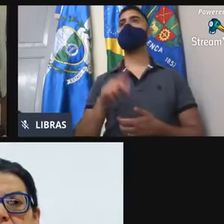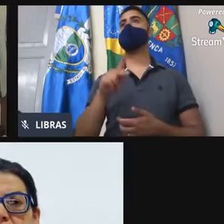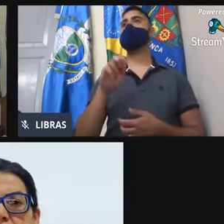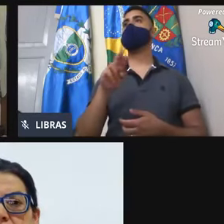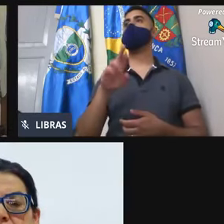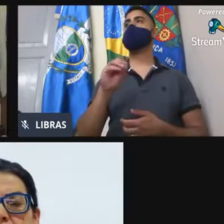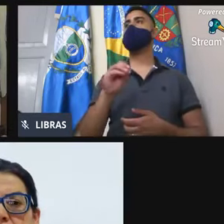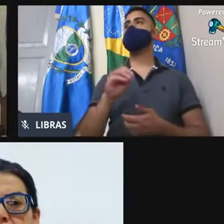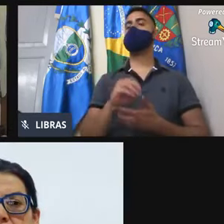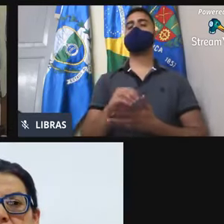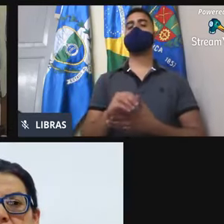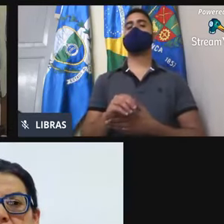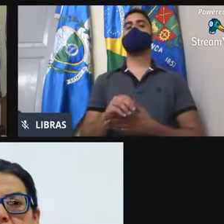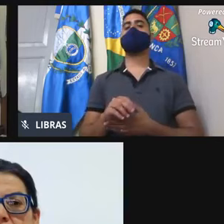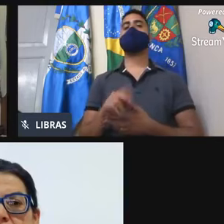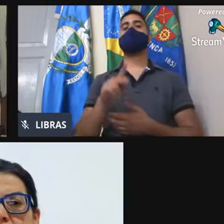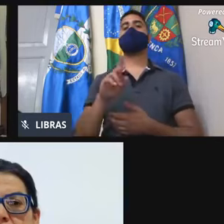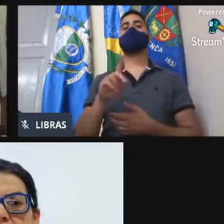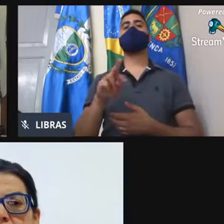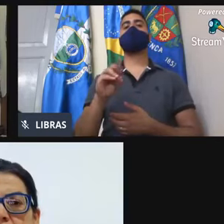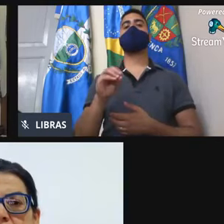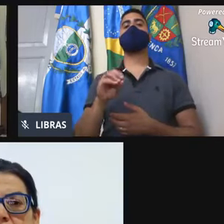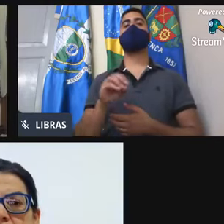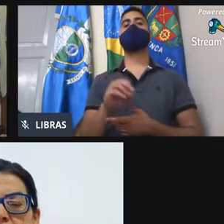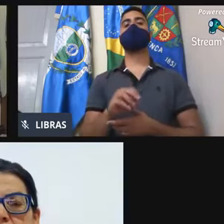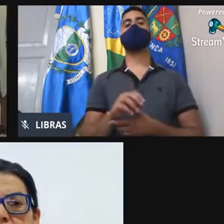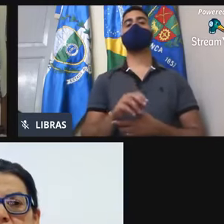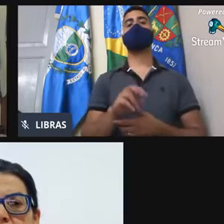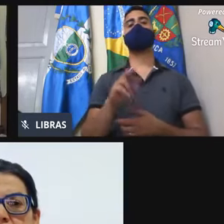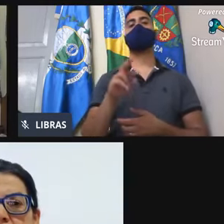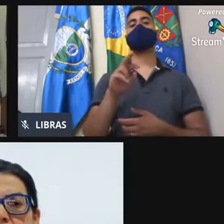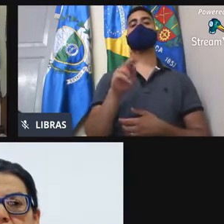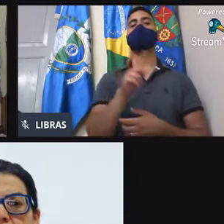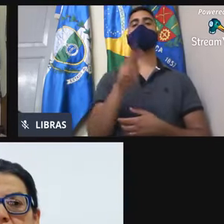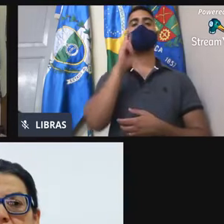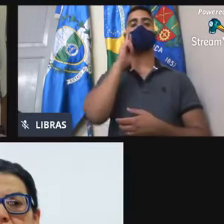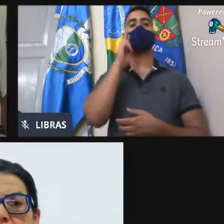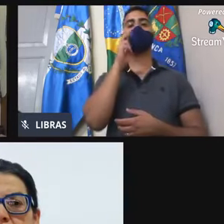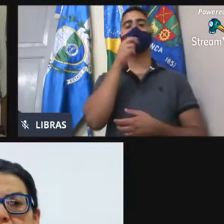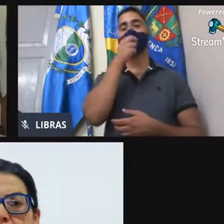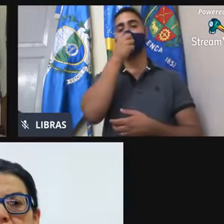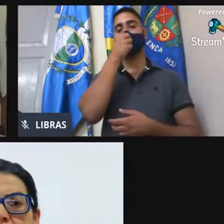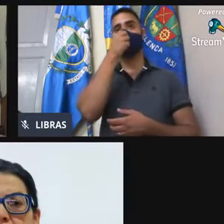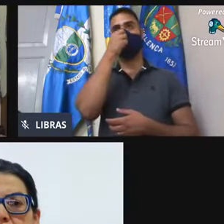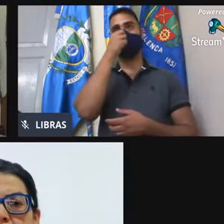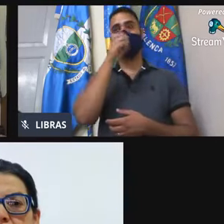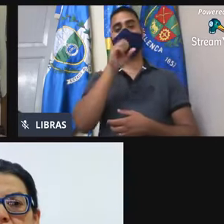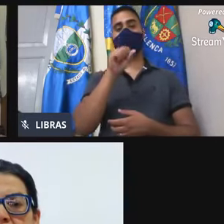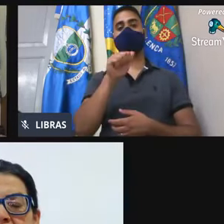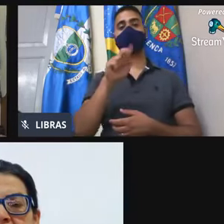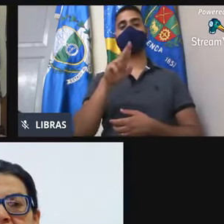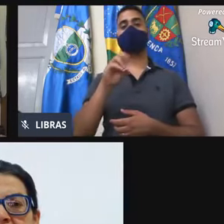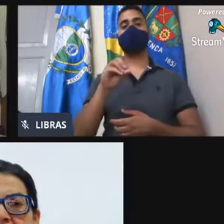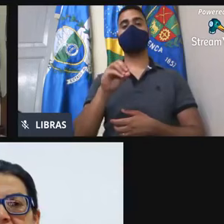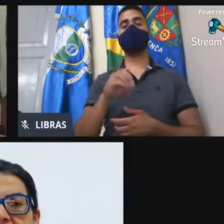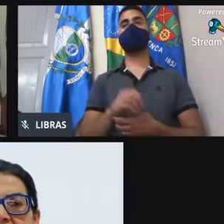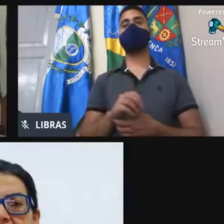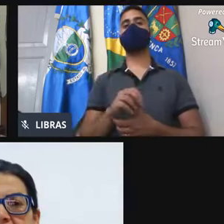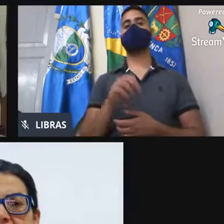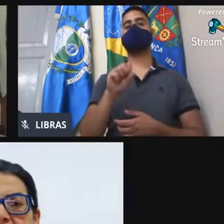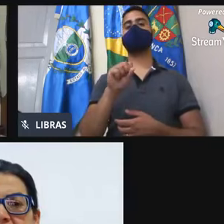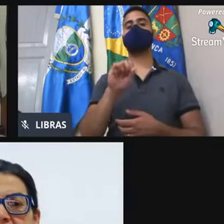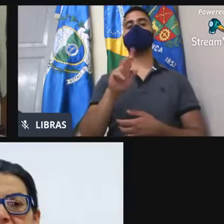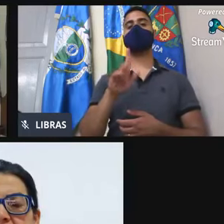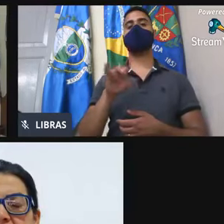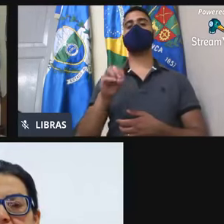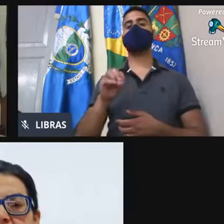Celso Alves Pena, Pedro Paulo Magalhães Graça, Rafael de Oliveira Tavares, Saulo de Tarso e Silvio